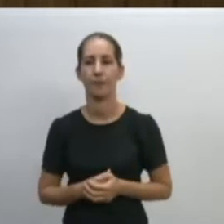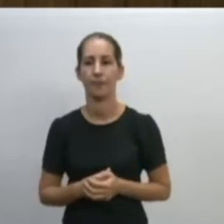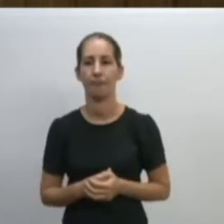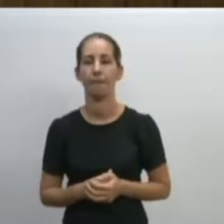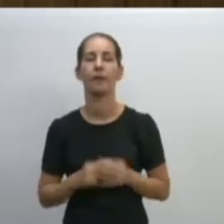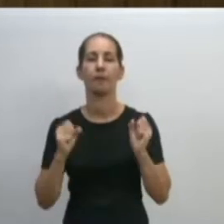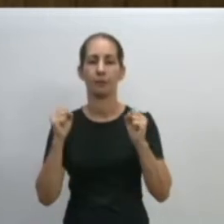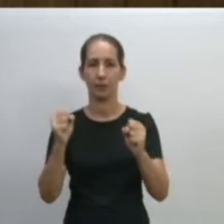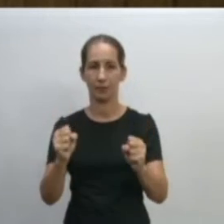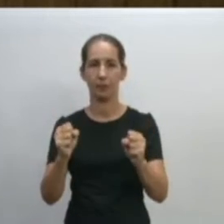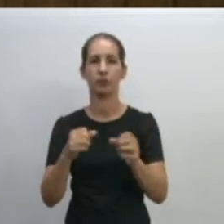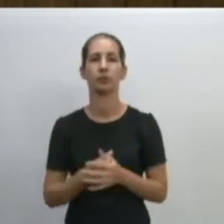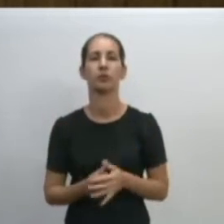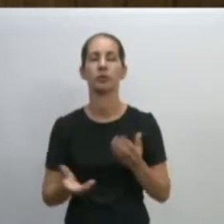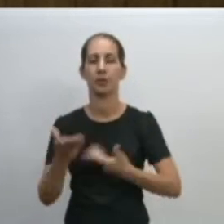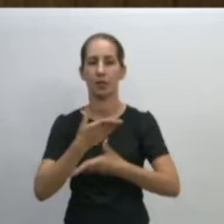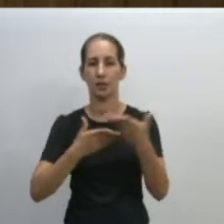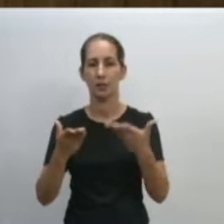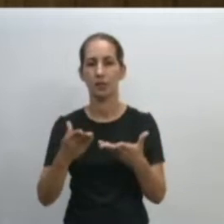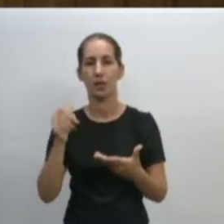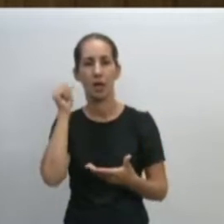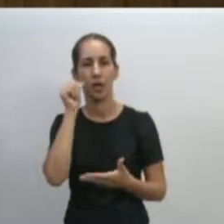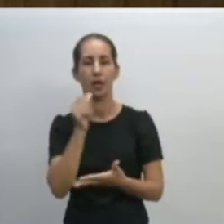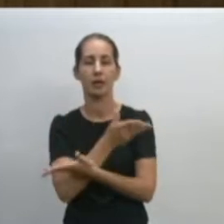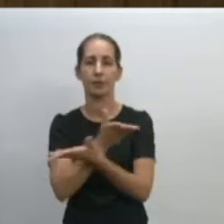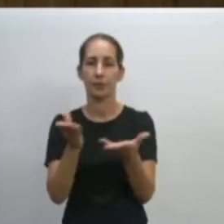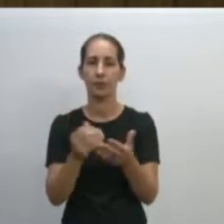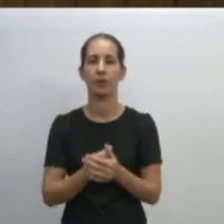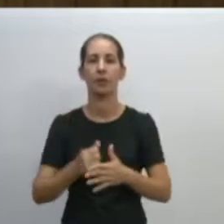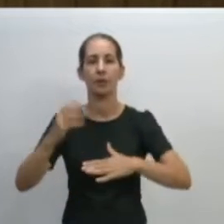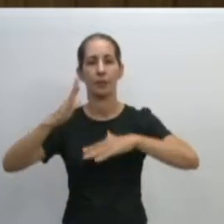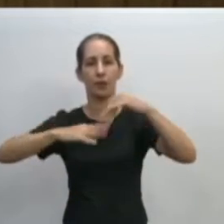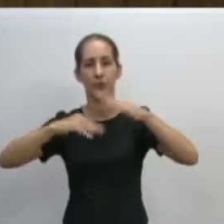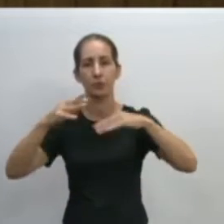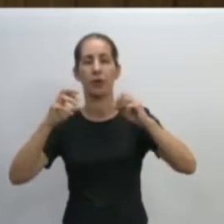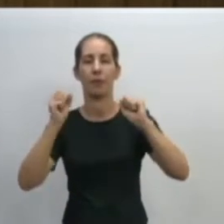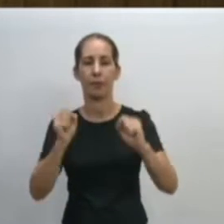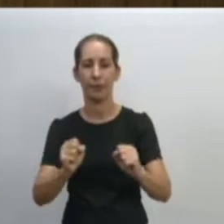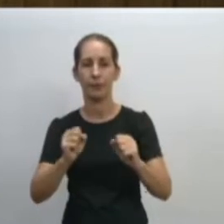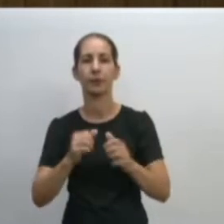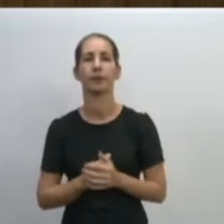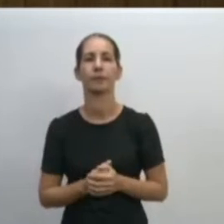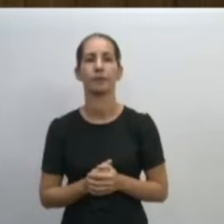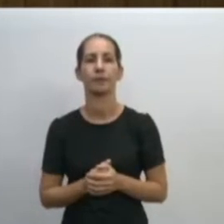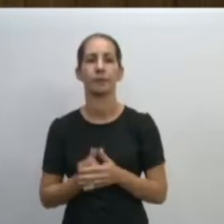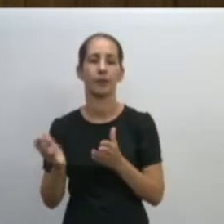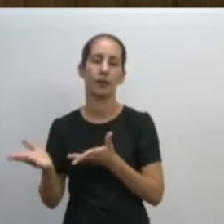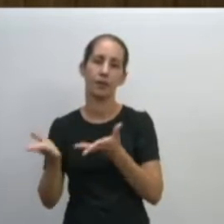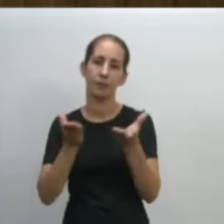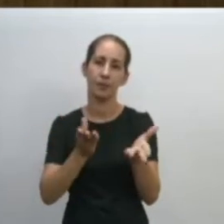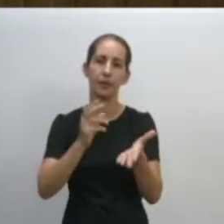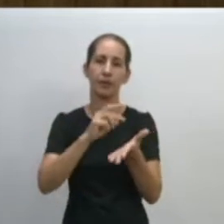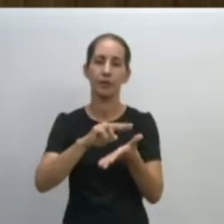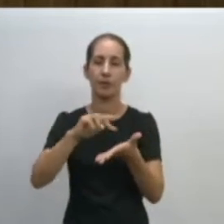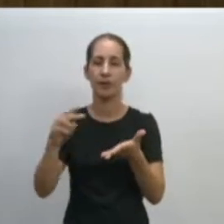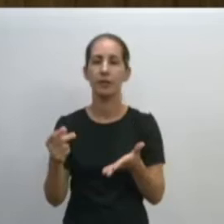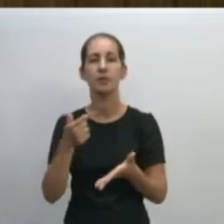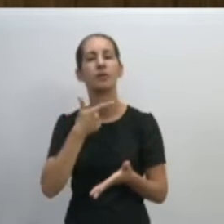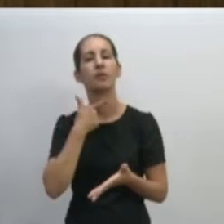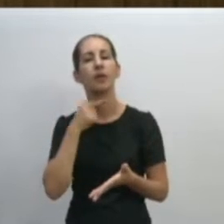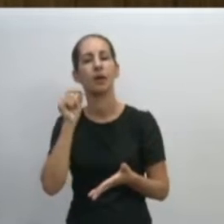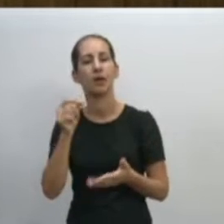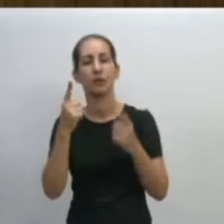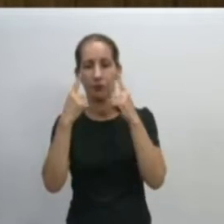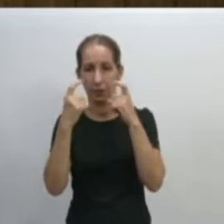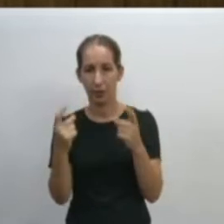elas possam trazer a essas mulheres qualificação, elas possam abrir vagas para essas mulheres que